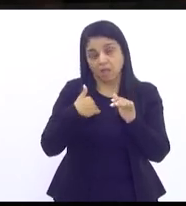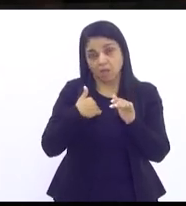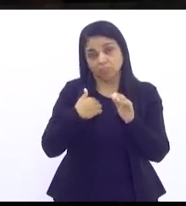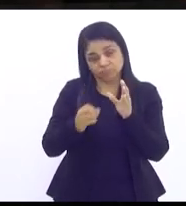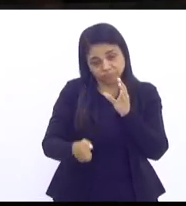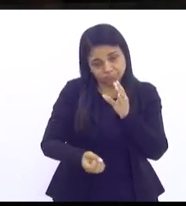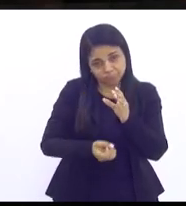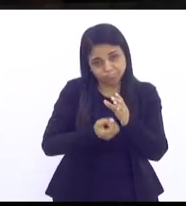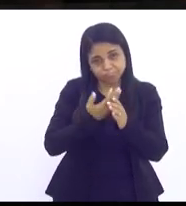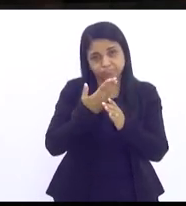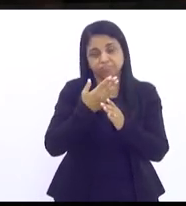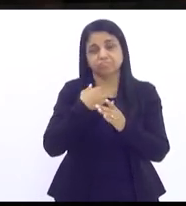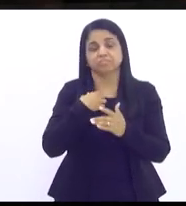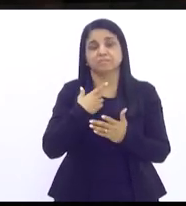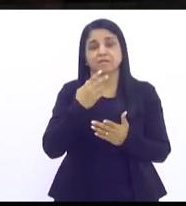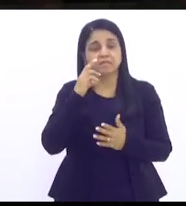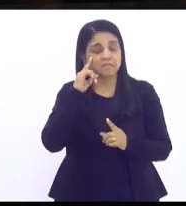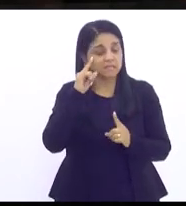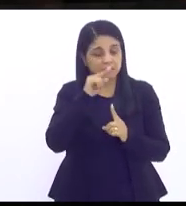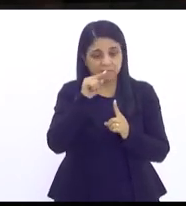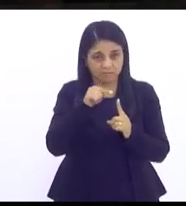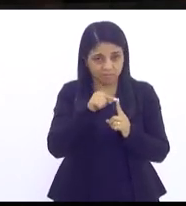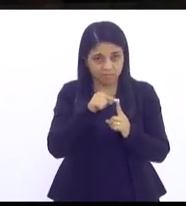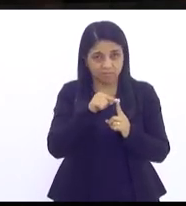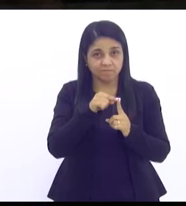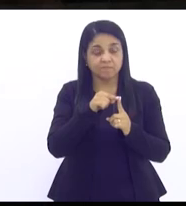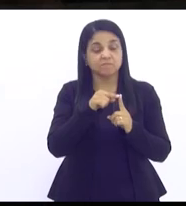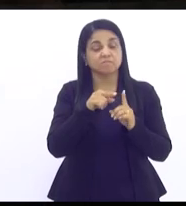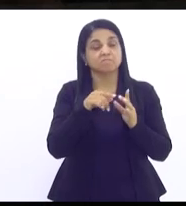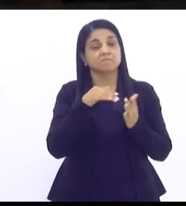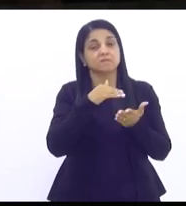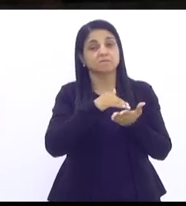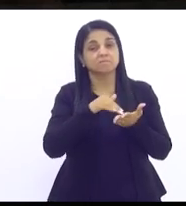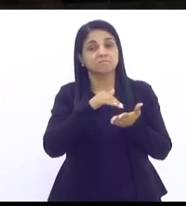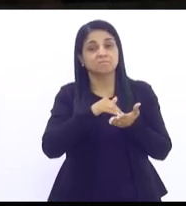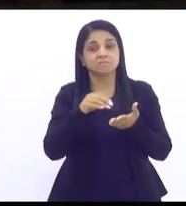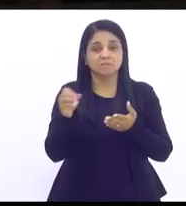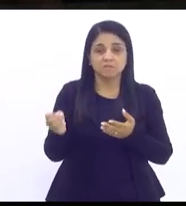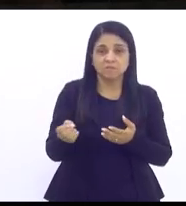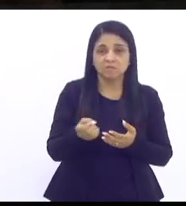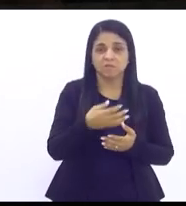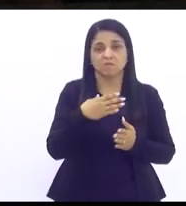né? Tem lá nessa nova Secretaria de Segurança